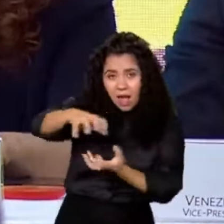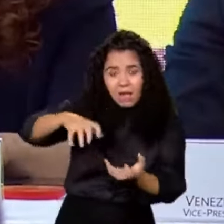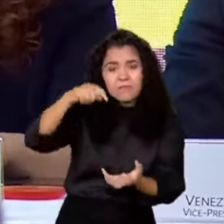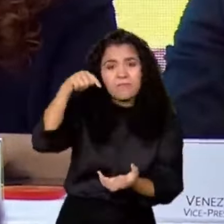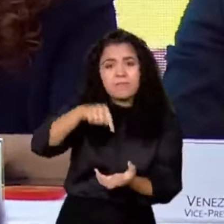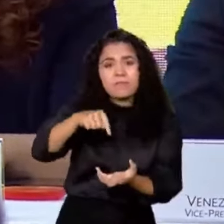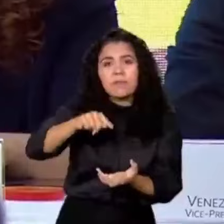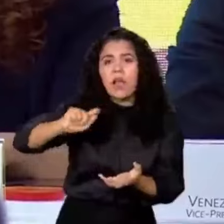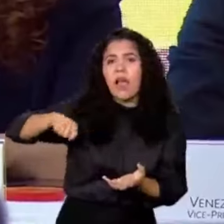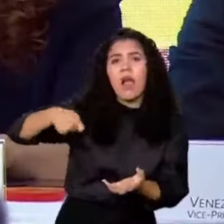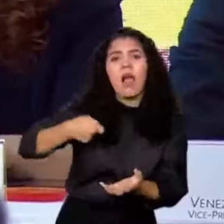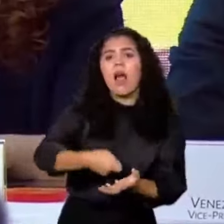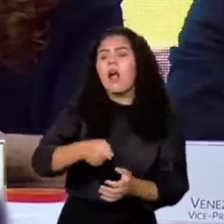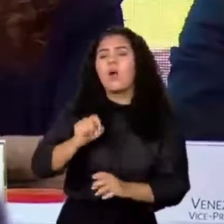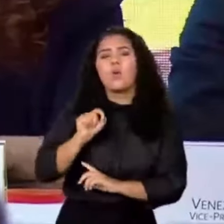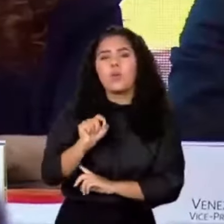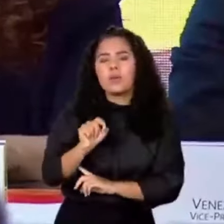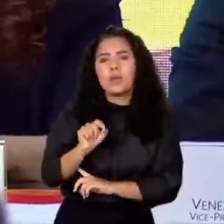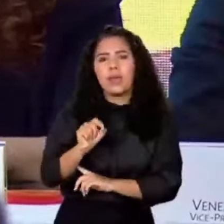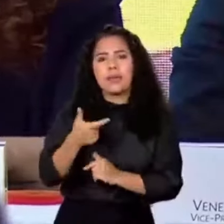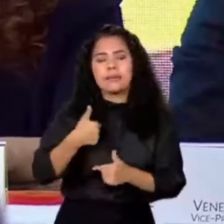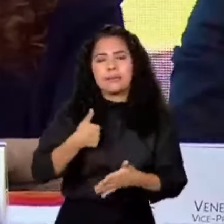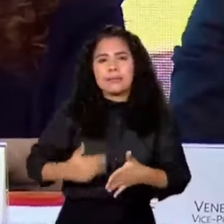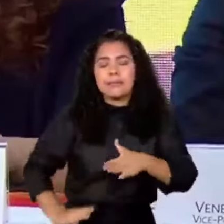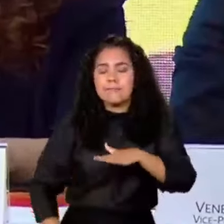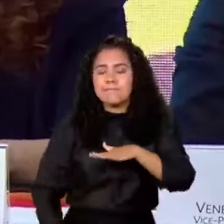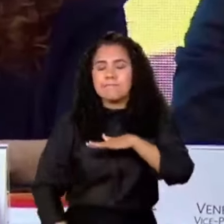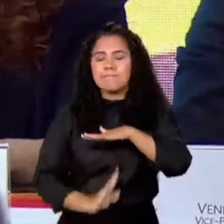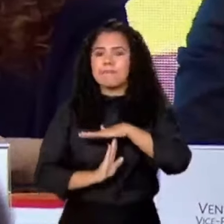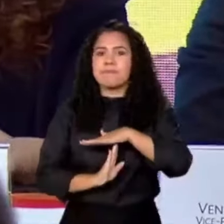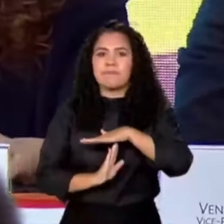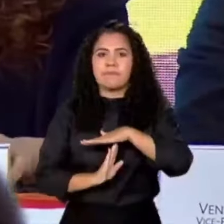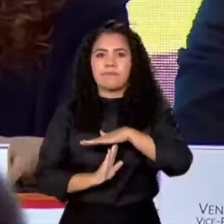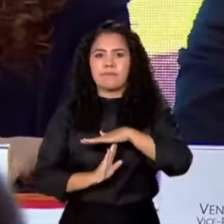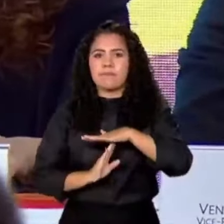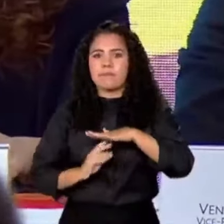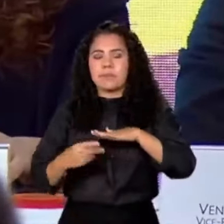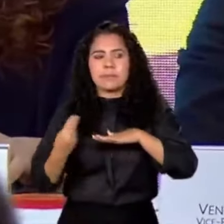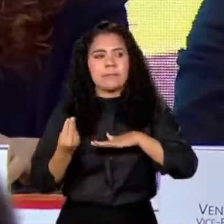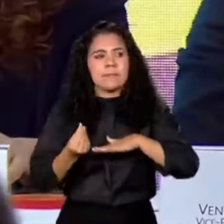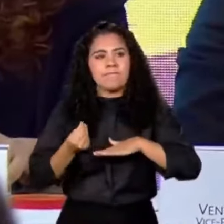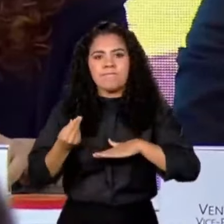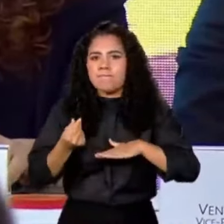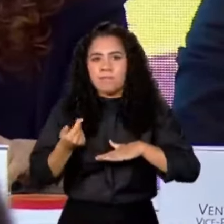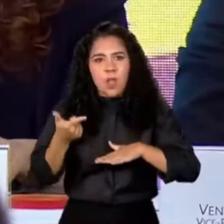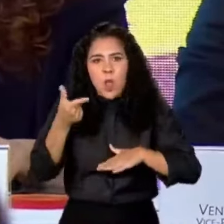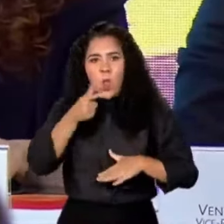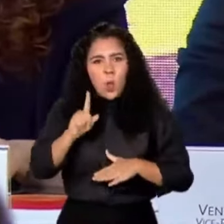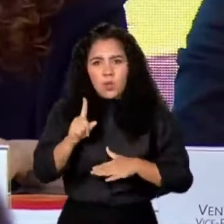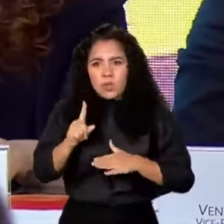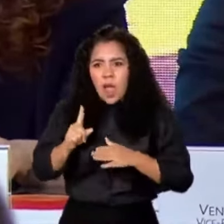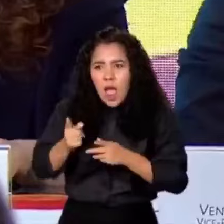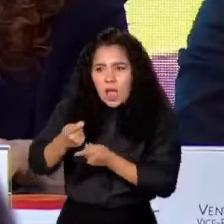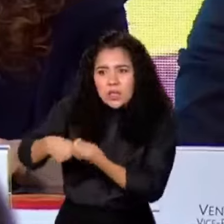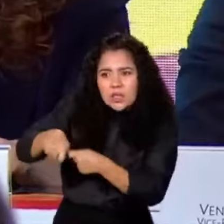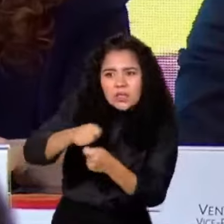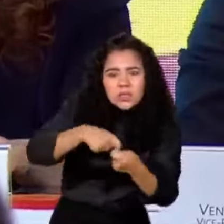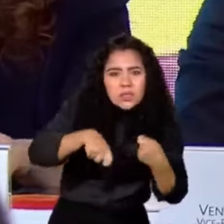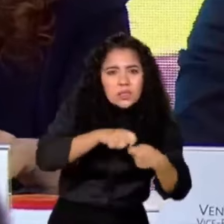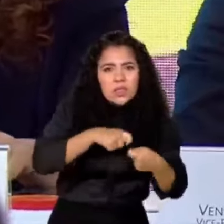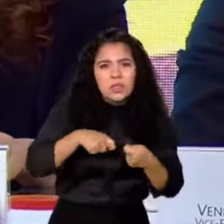o limite onde não há mais condições de negociação. Então, eu